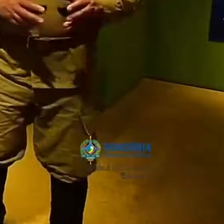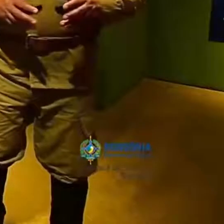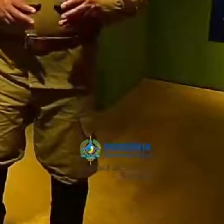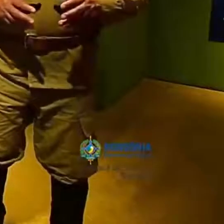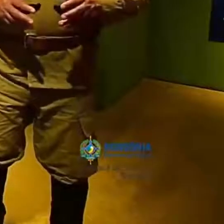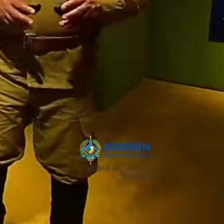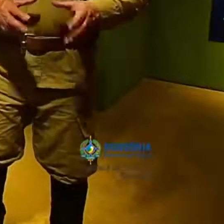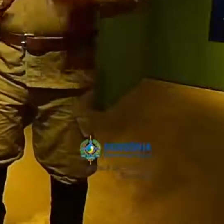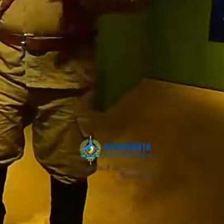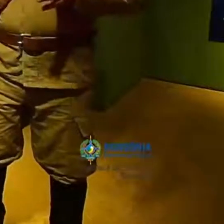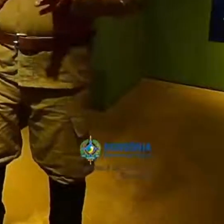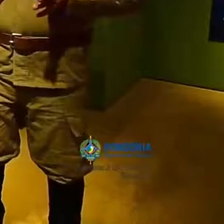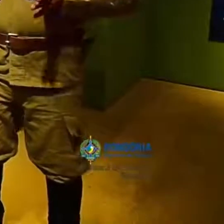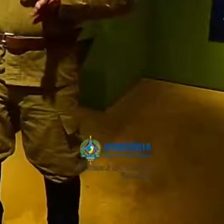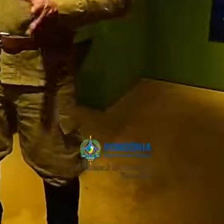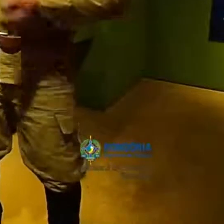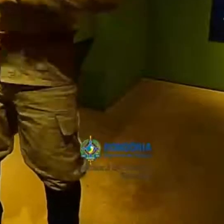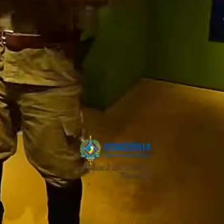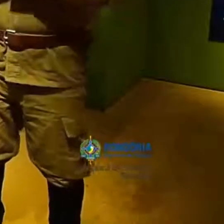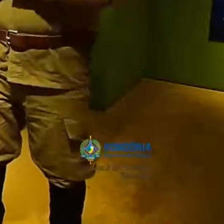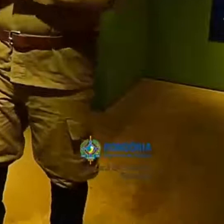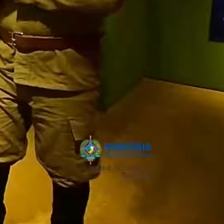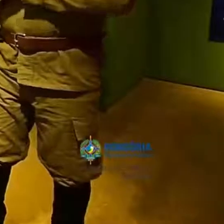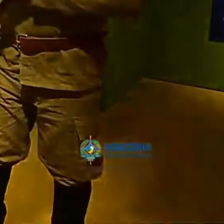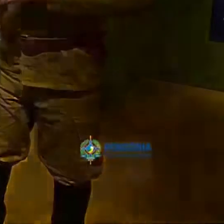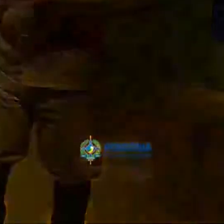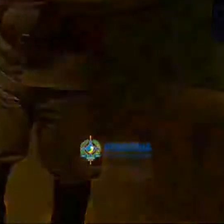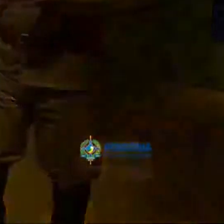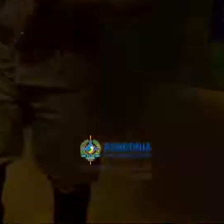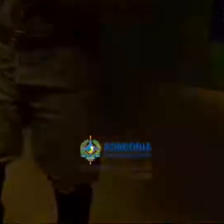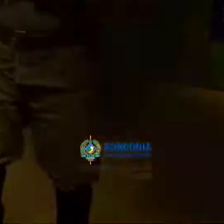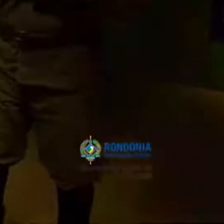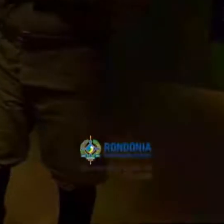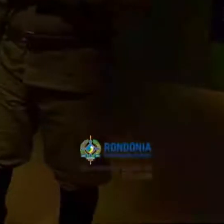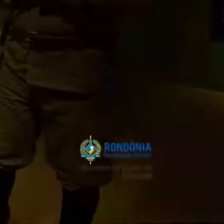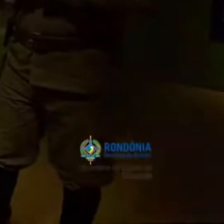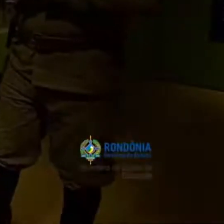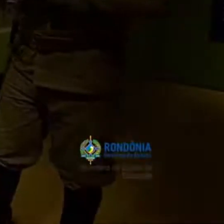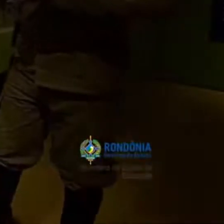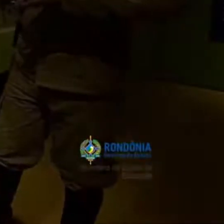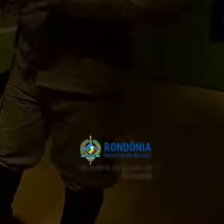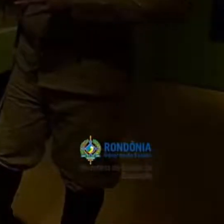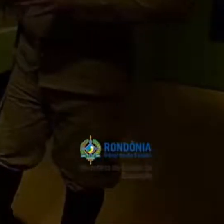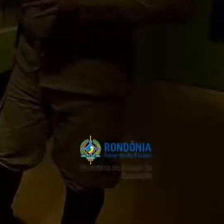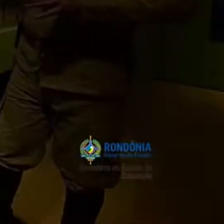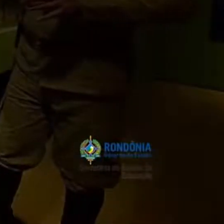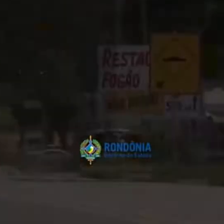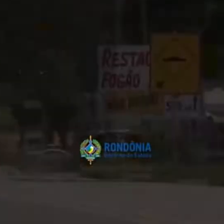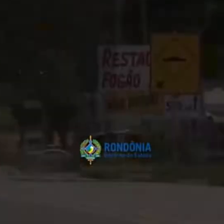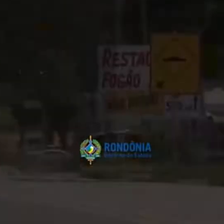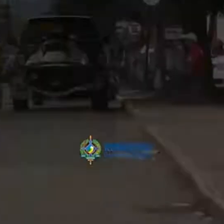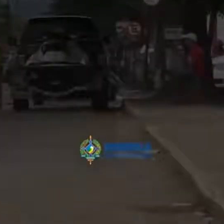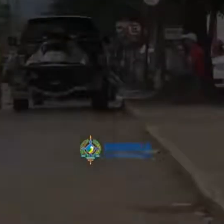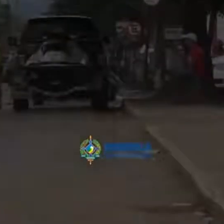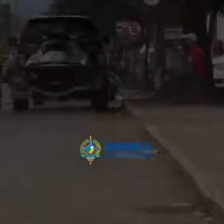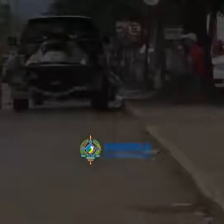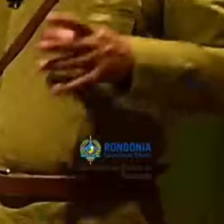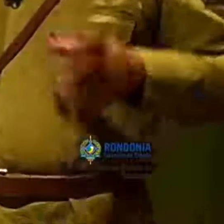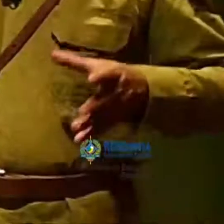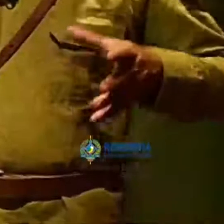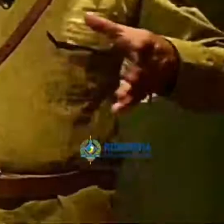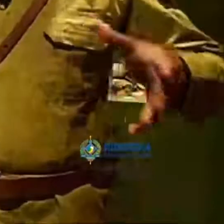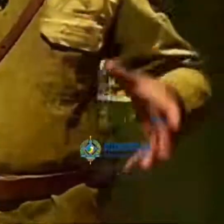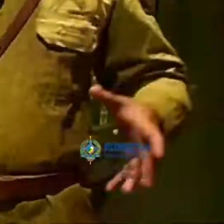telegráfica. Nós temos, então, aí Pimenta Bueno, nós temos Presidente Hermes, Presidente Pena, Jaru e